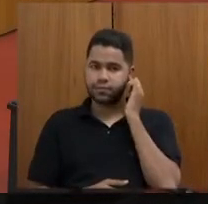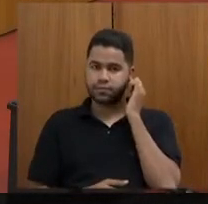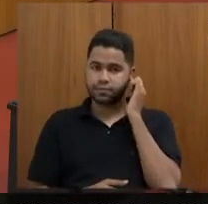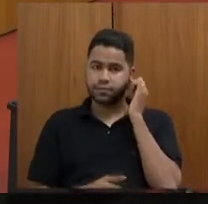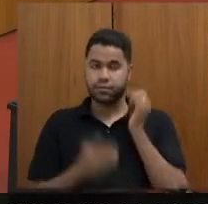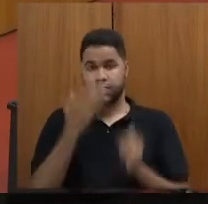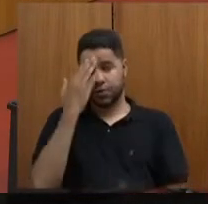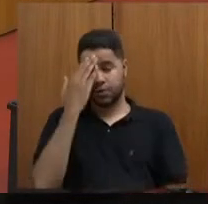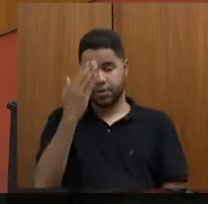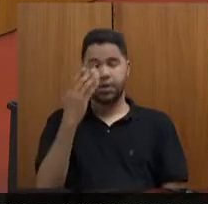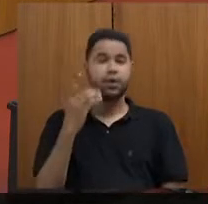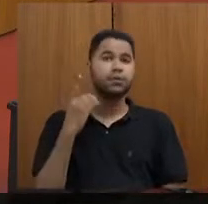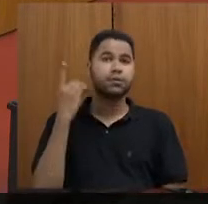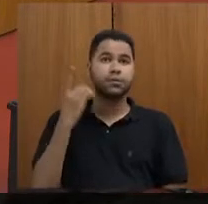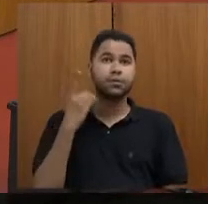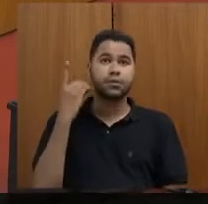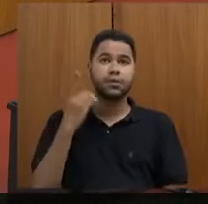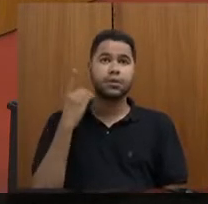Andrade.